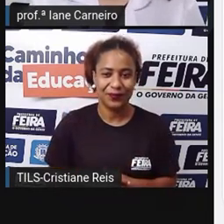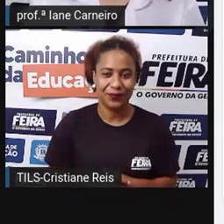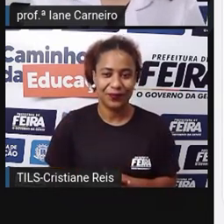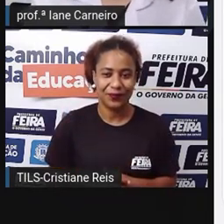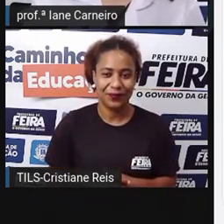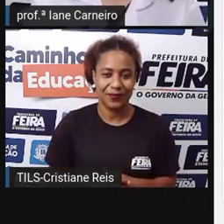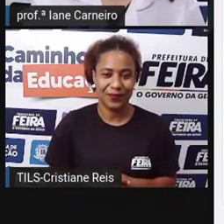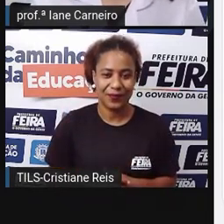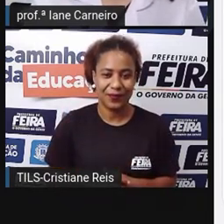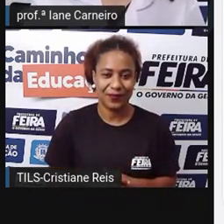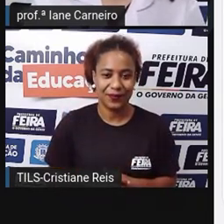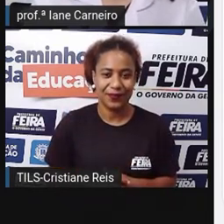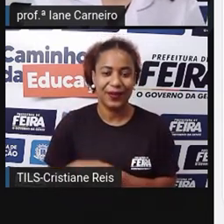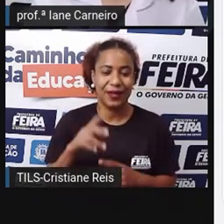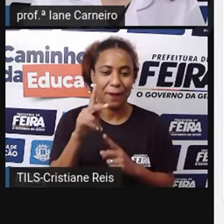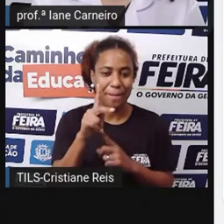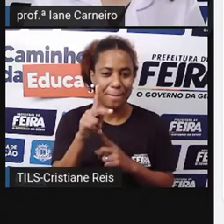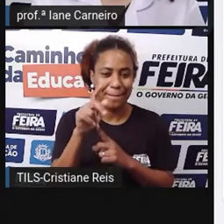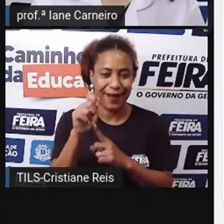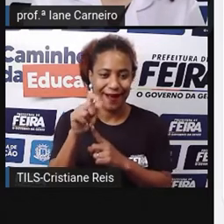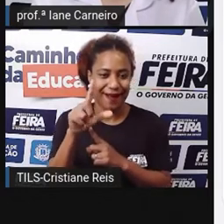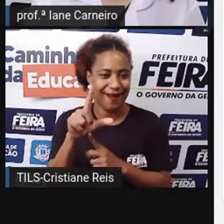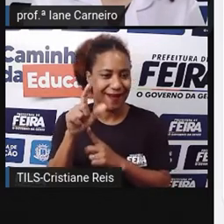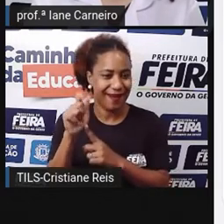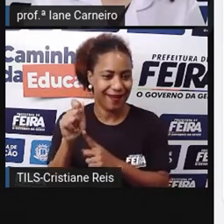lá, pala.